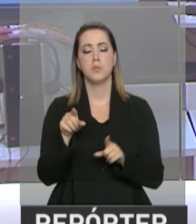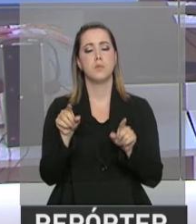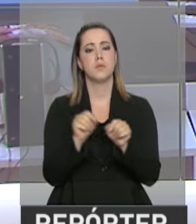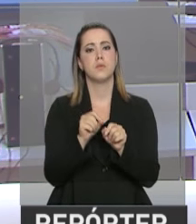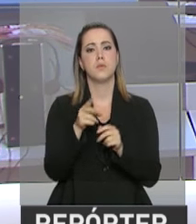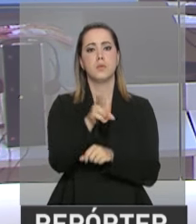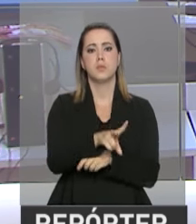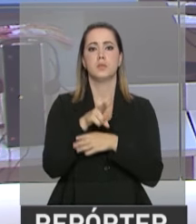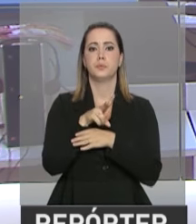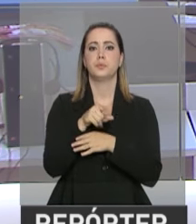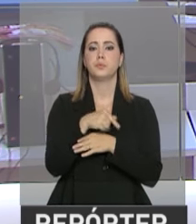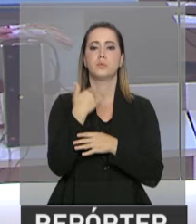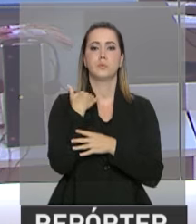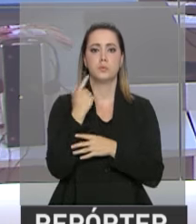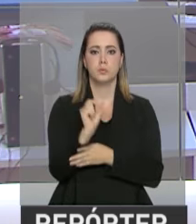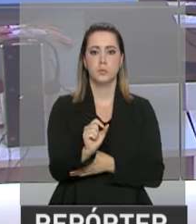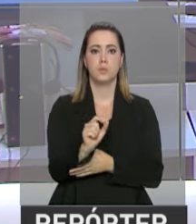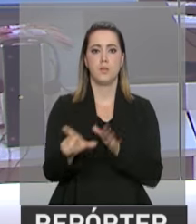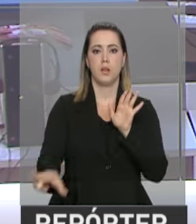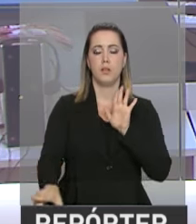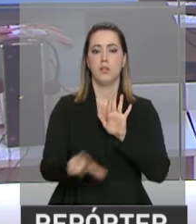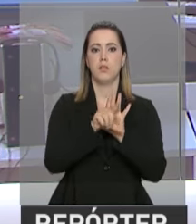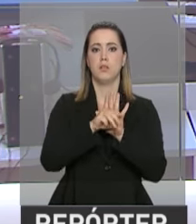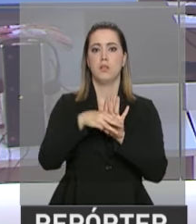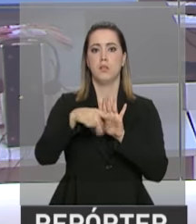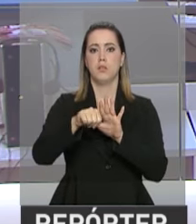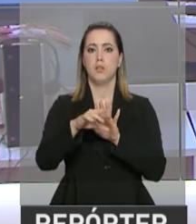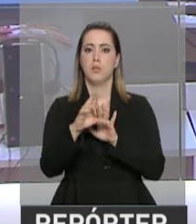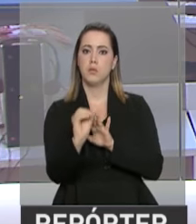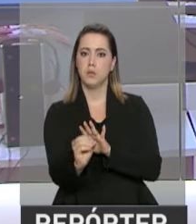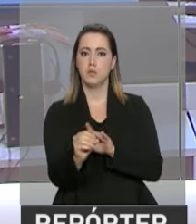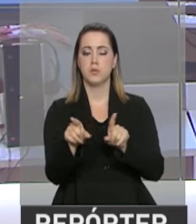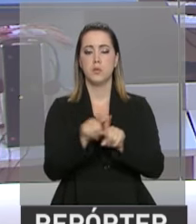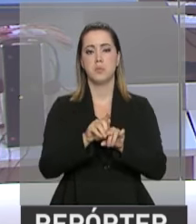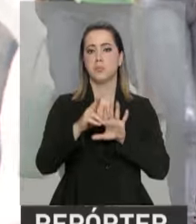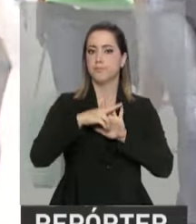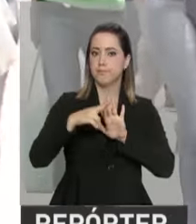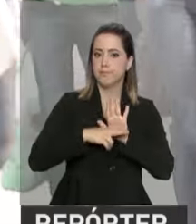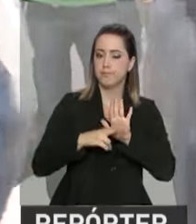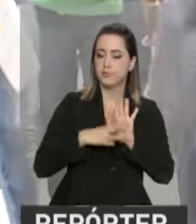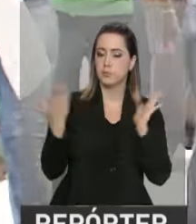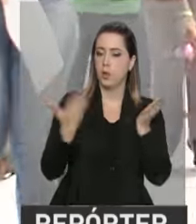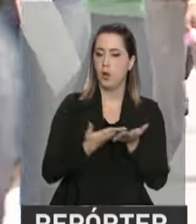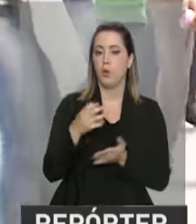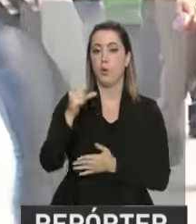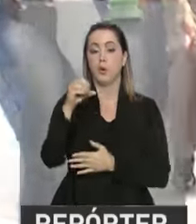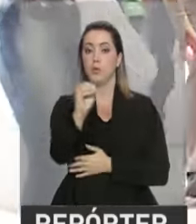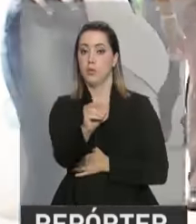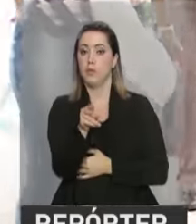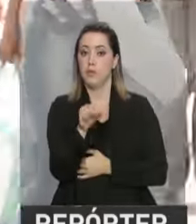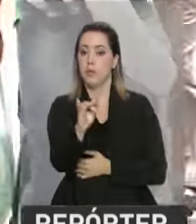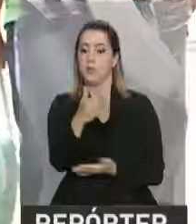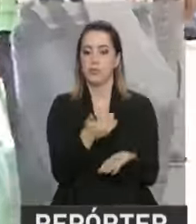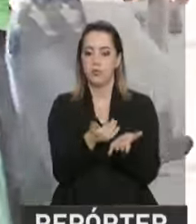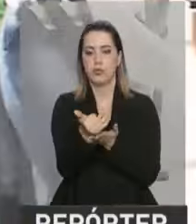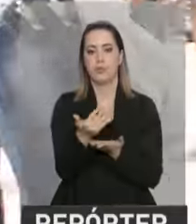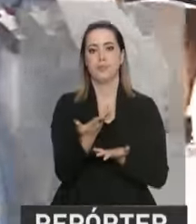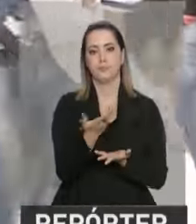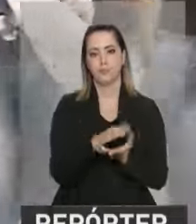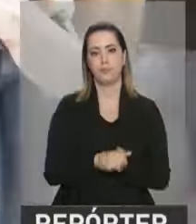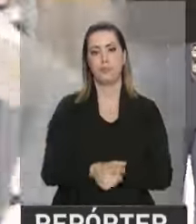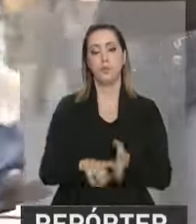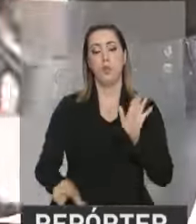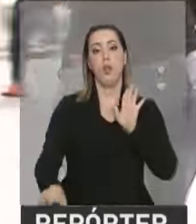Março mas as regras só foram definidas agora e passam a valer em 90 dias a lei que autoriza o